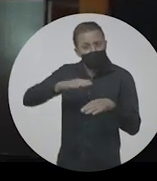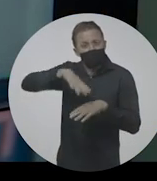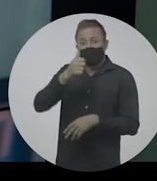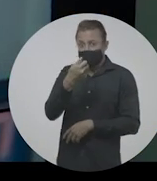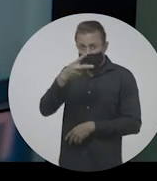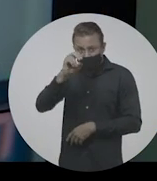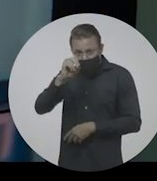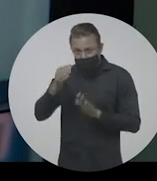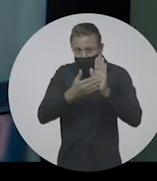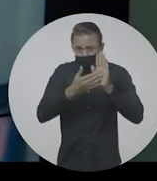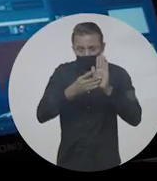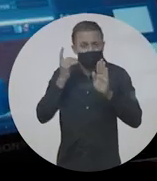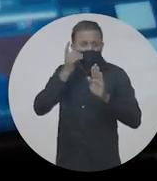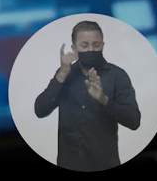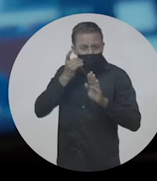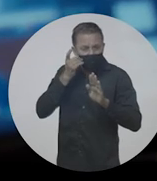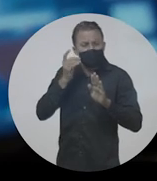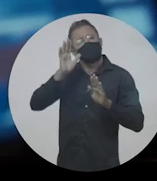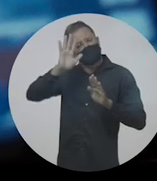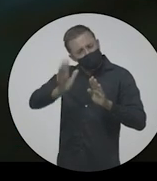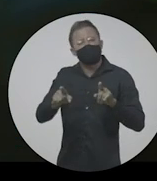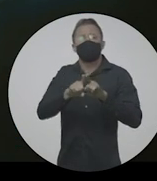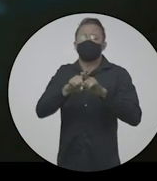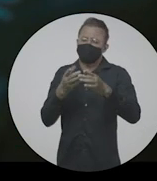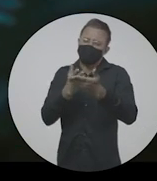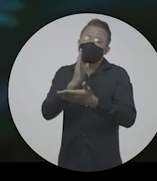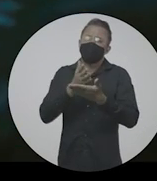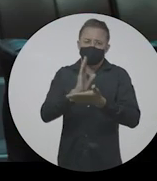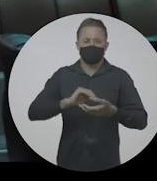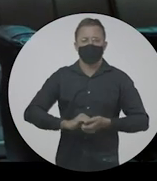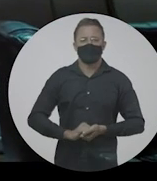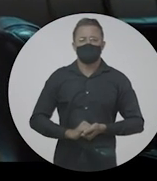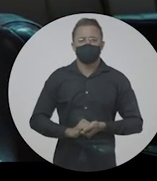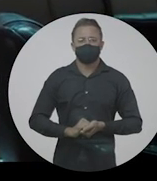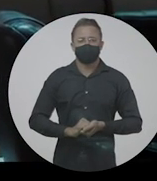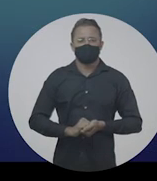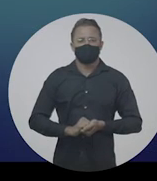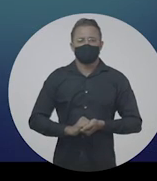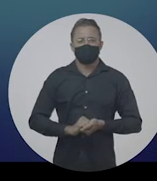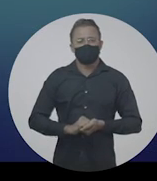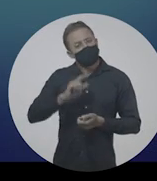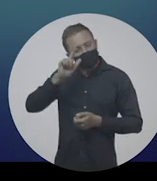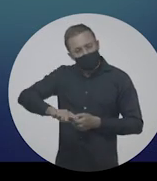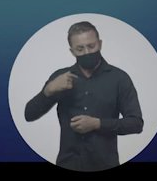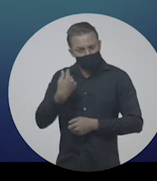de 150 medidas foram propostas pelos deputados estaduais e muitas delas já foram aprovadas.